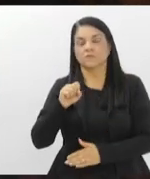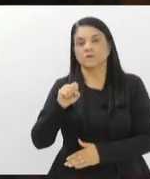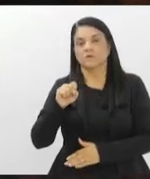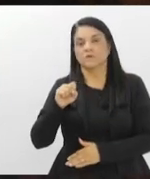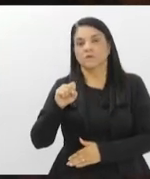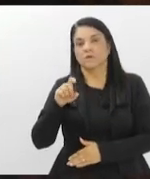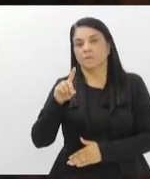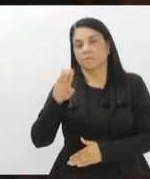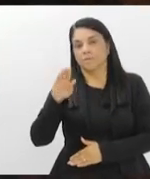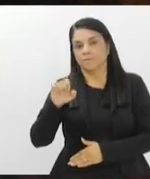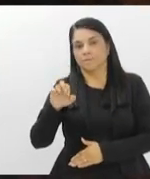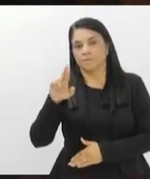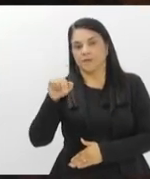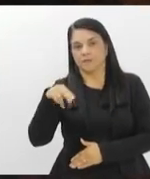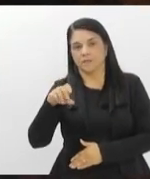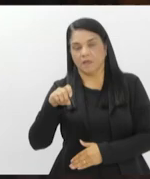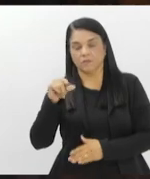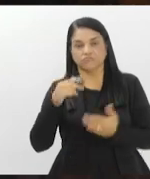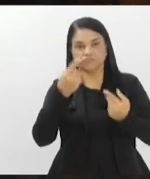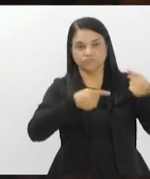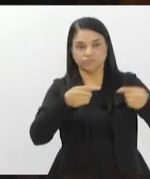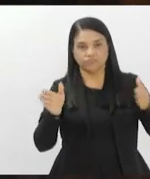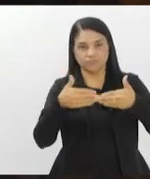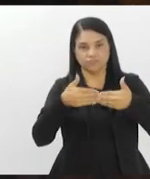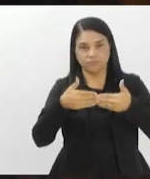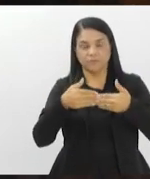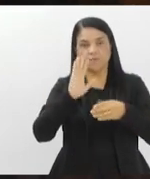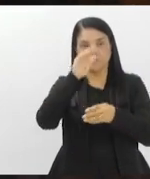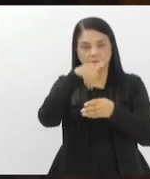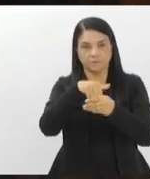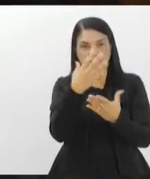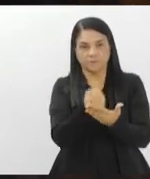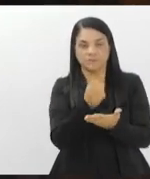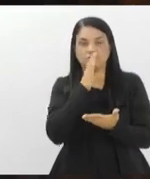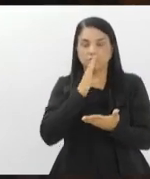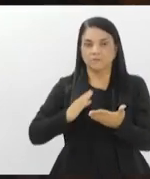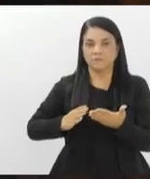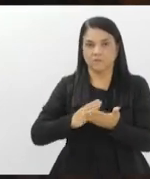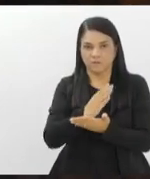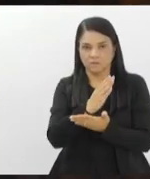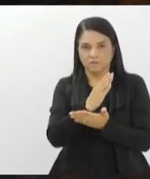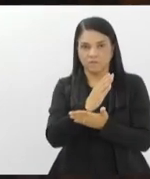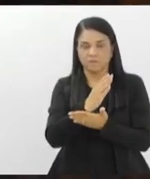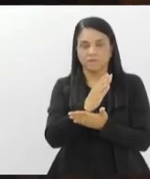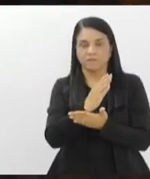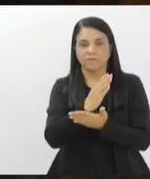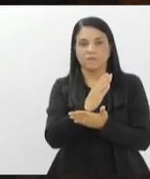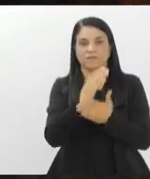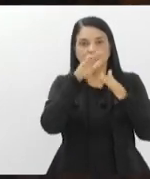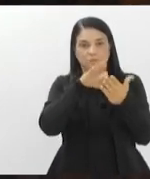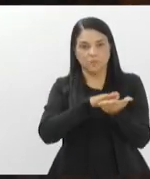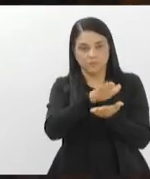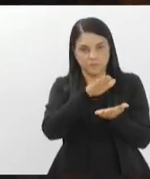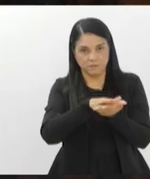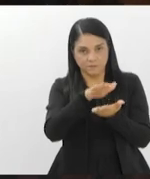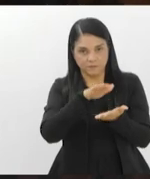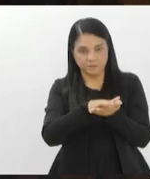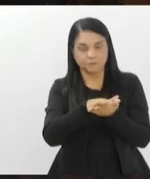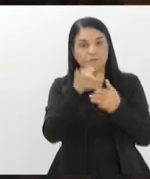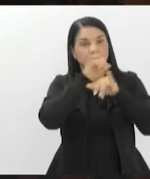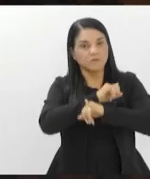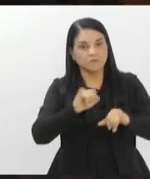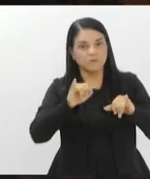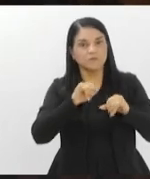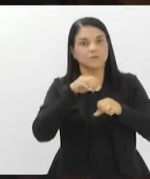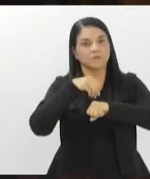discussão, não havendo quem queira discutir, encerrada a discussão e votação, os senhores que aprovam, permaneçam como estão, aprovado, vai à publicação.